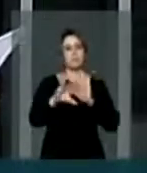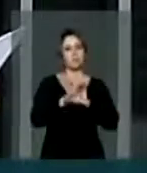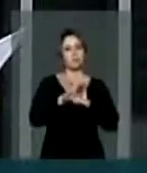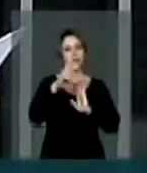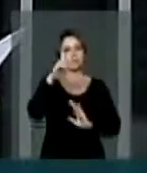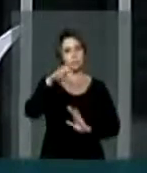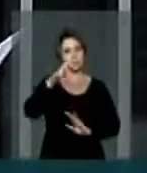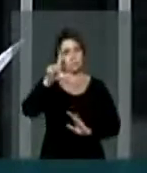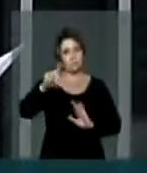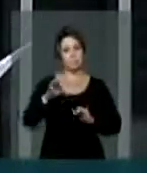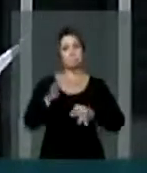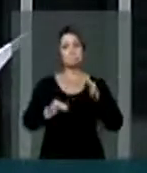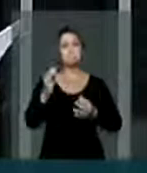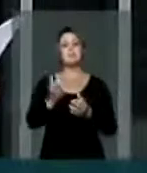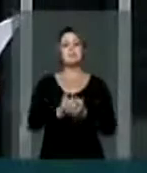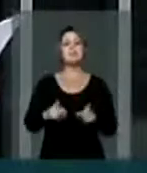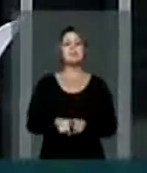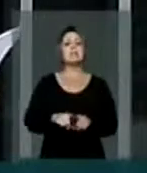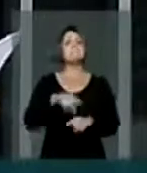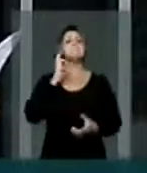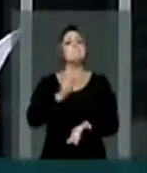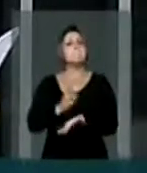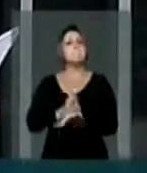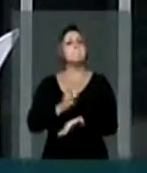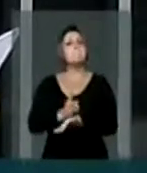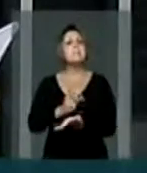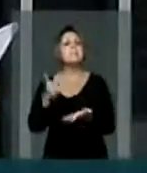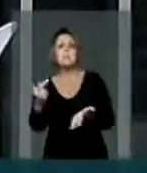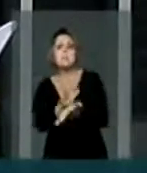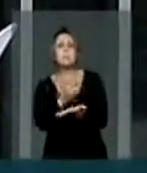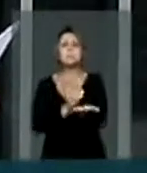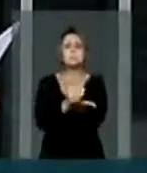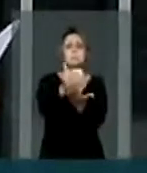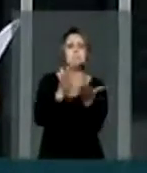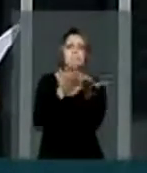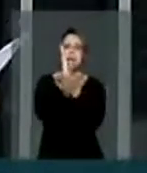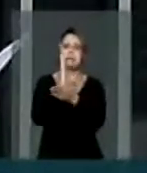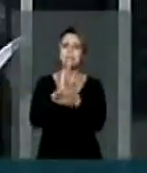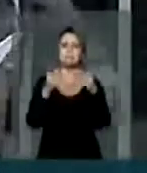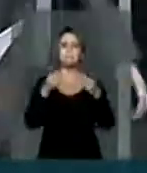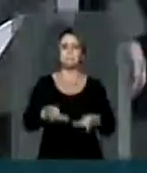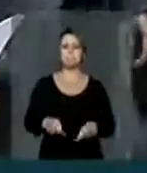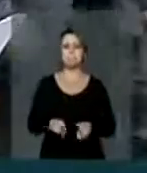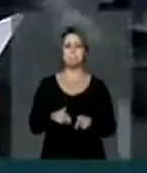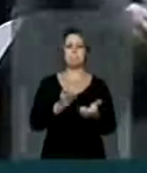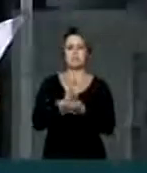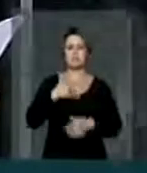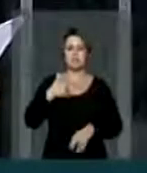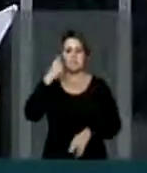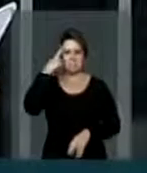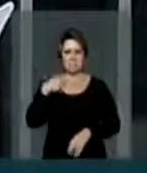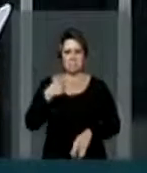Senhoras e senhores parlamentares, mesmo que o projeto esteja em trâmite no Senado Federal, não me furtarei de expor minhas opiniões